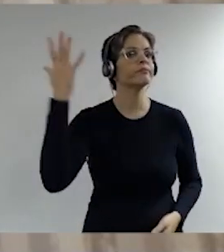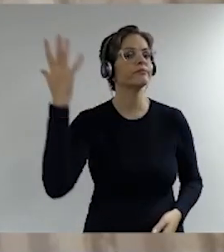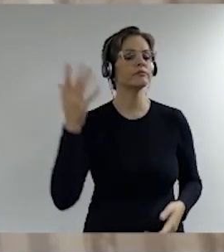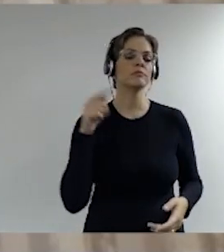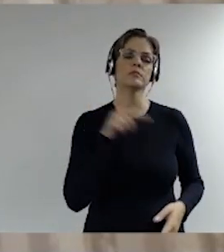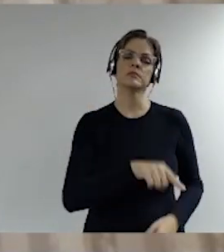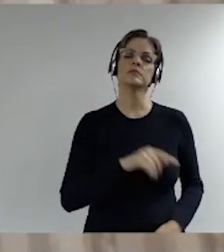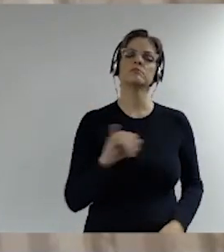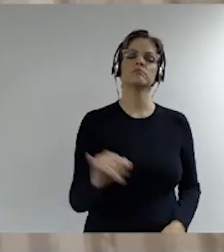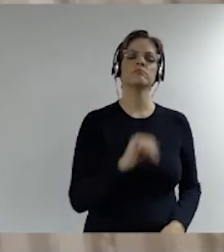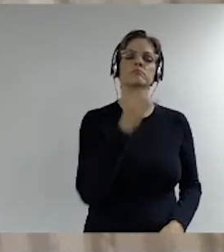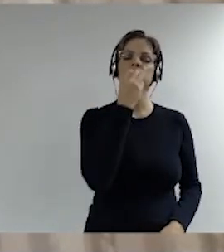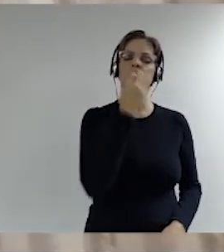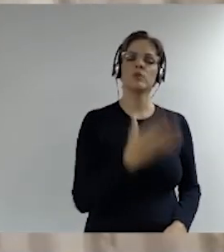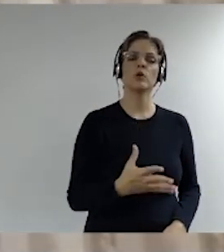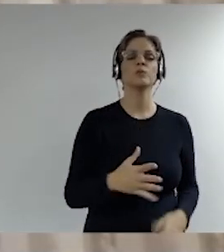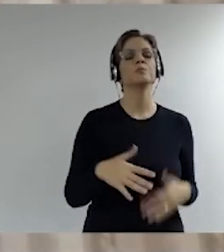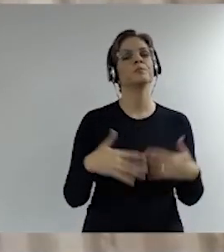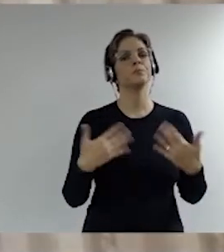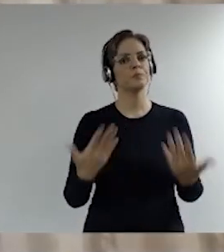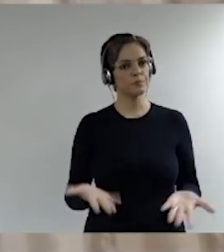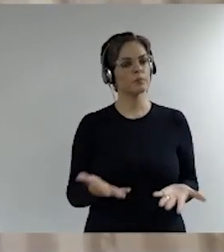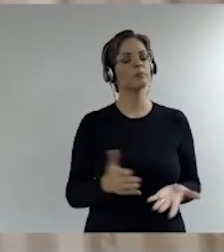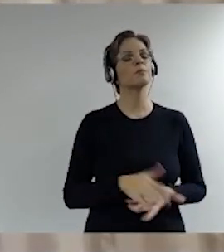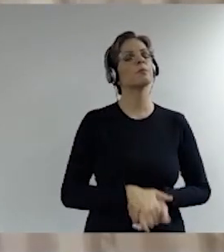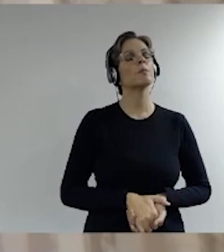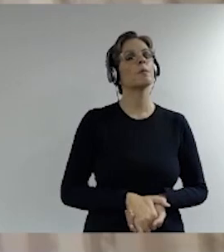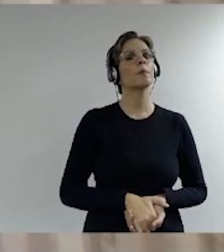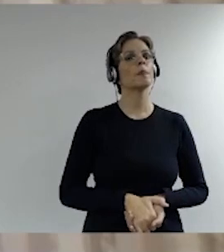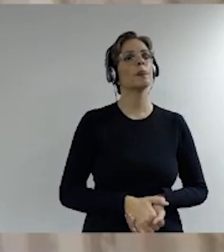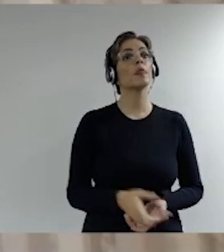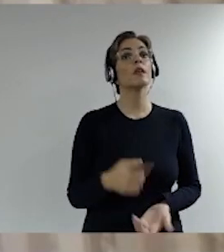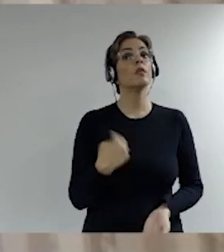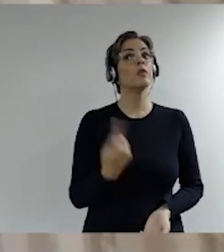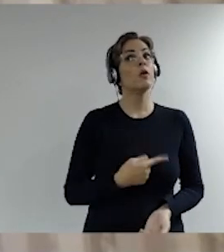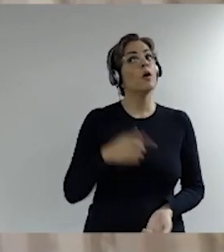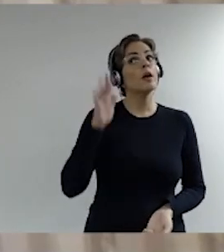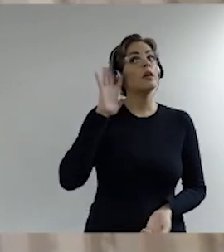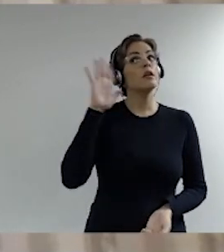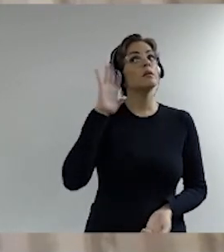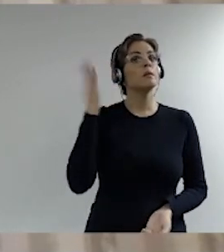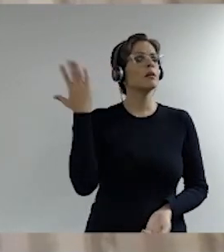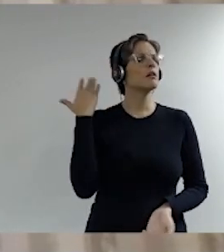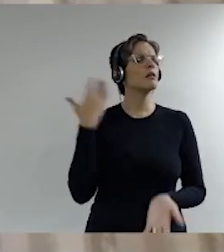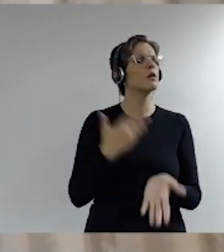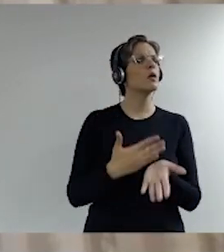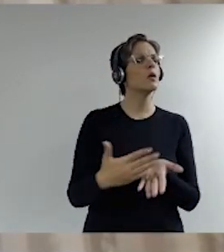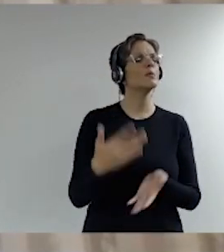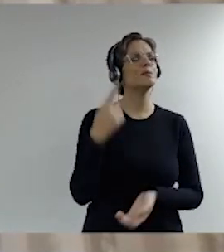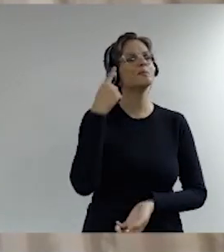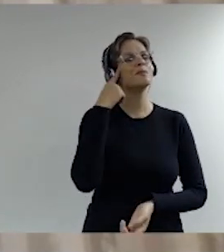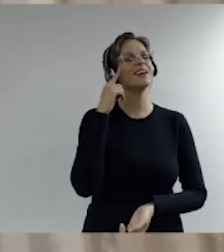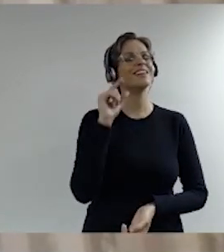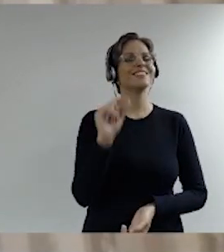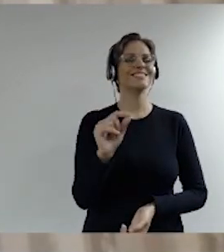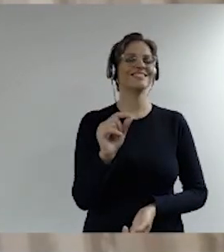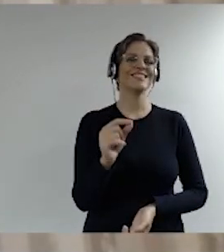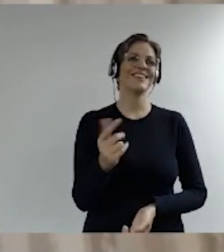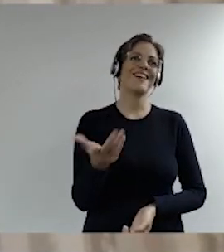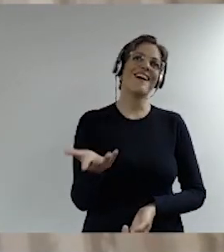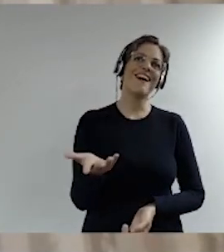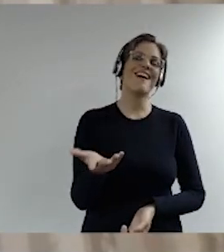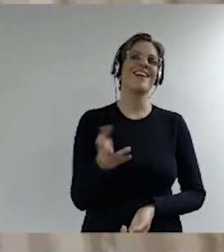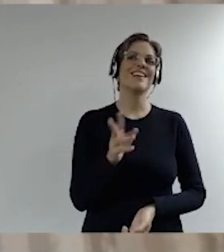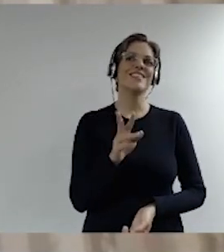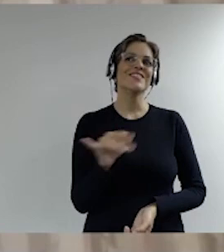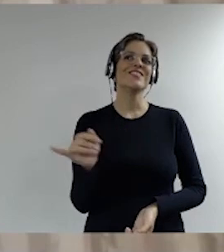que foi um sucesso. Começamos, então, a gestão imaginando que nós íamos fazer como de realizado foi a